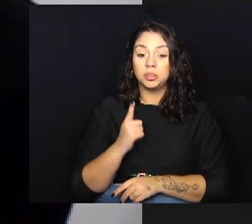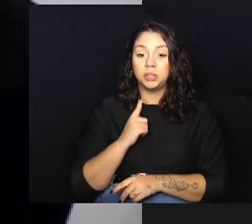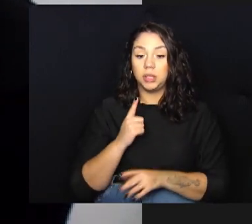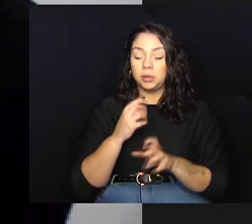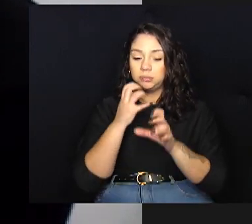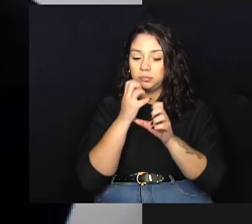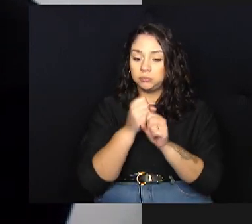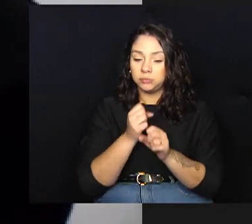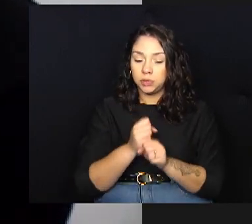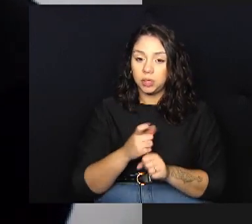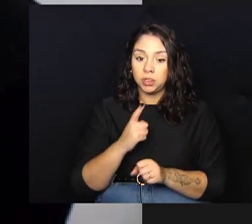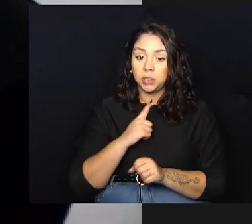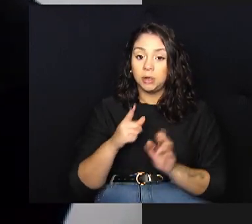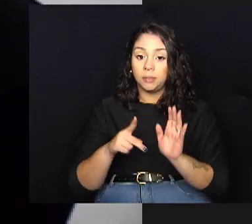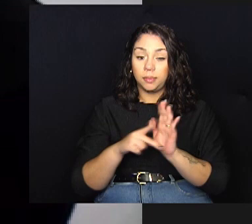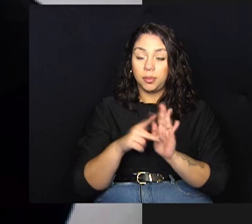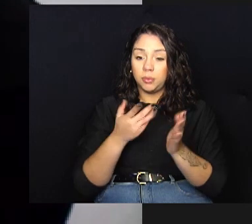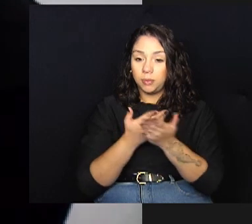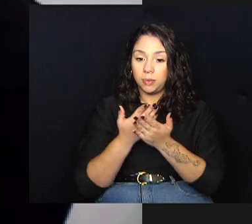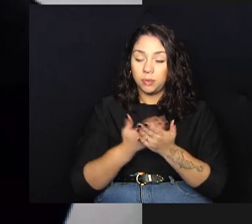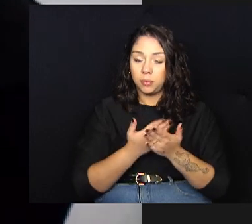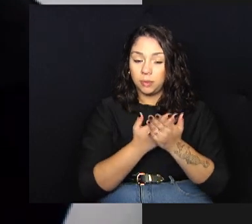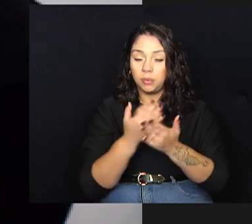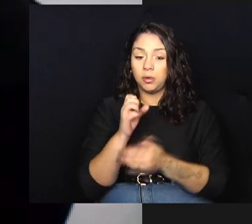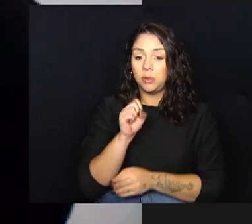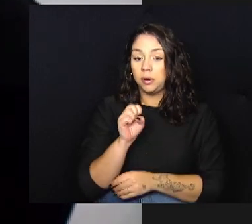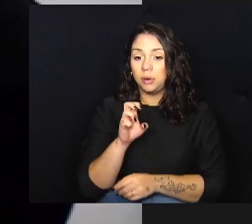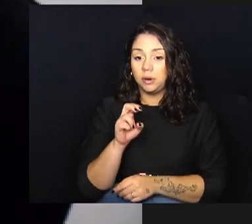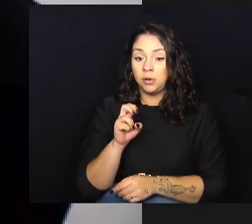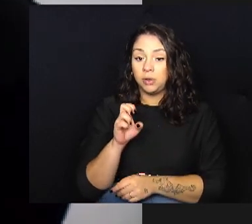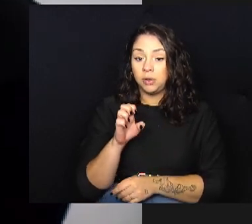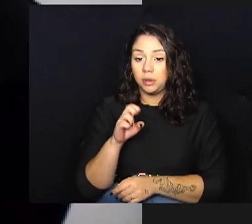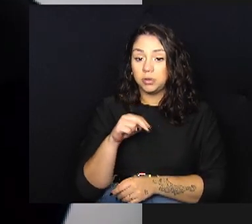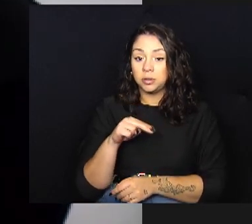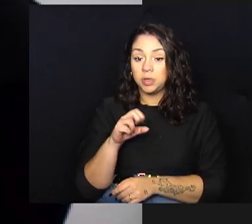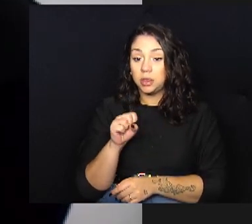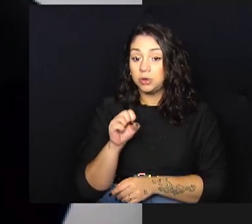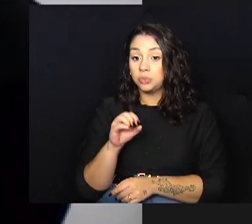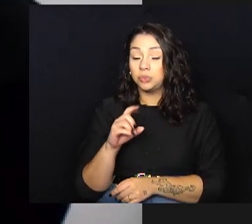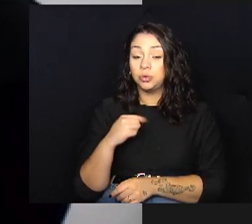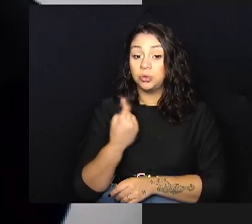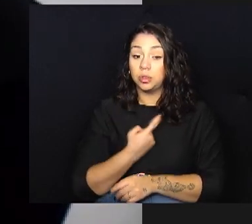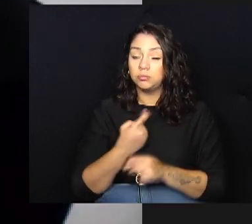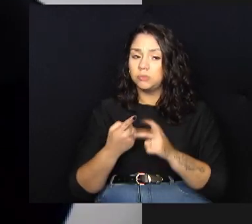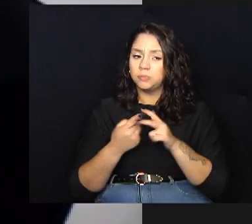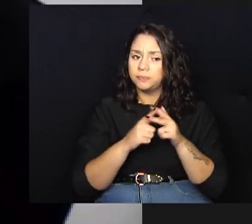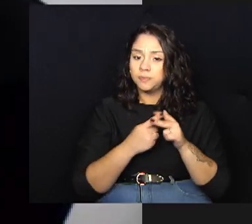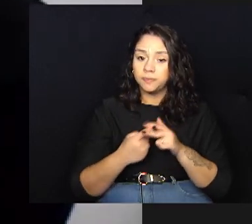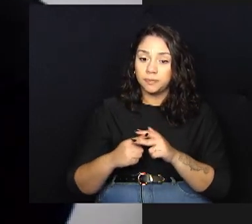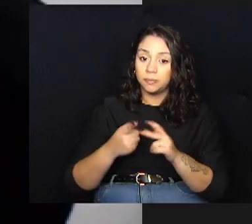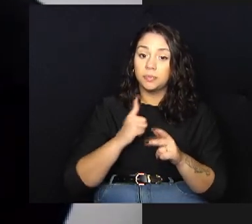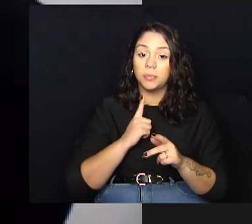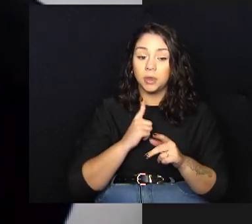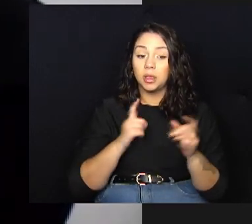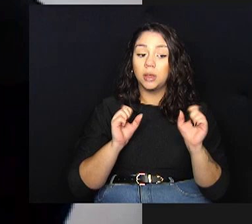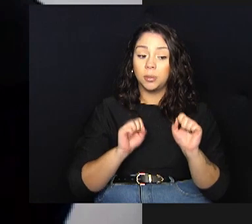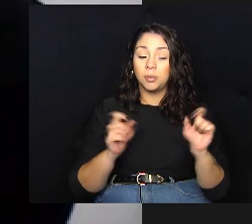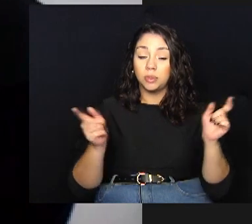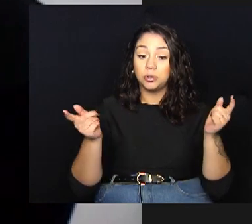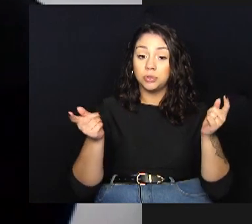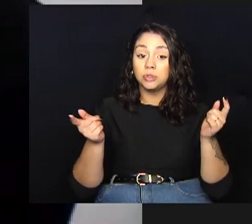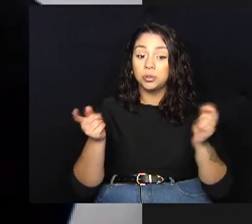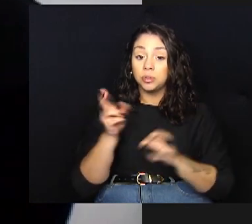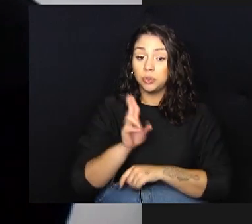trabalhamos aí com consenso né temos ferramentas é que a gente pode utilizar para diminuir